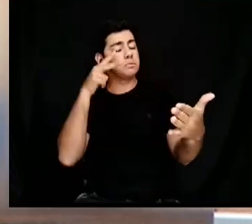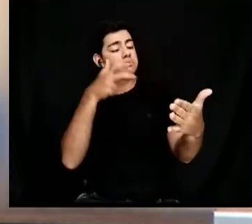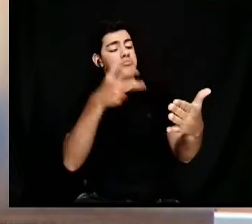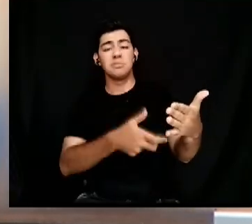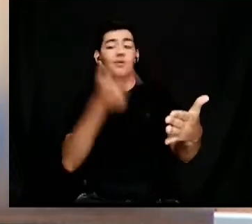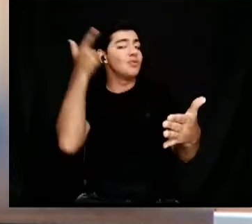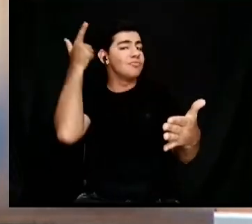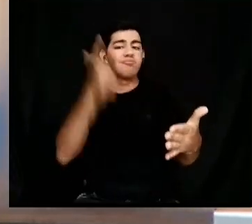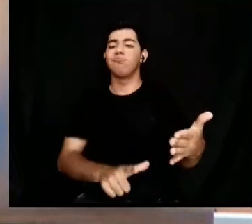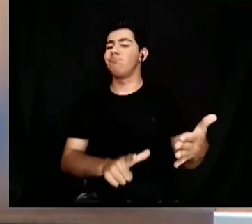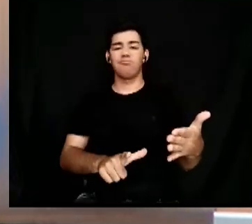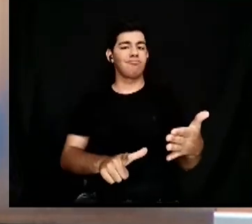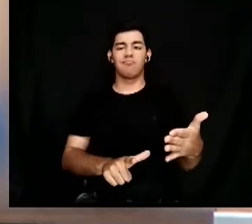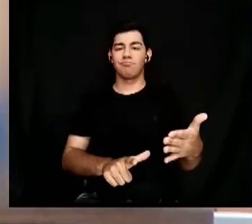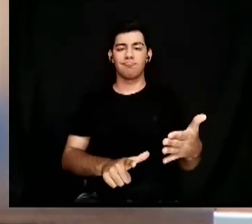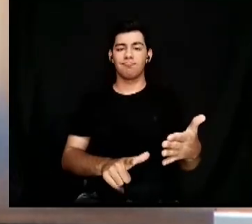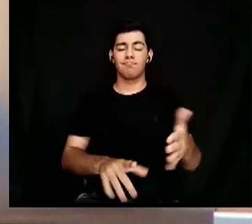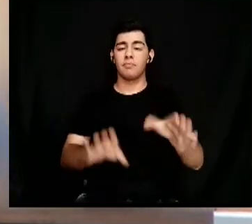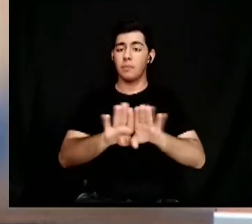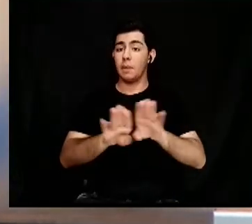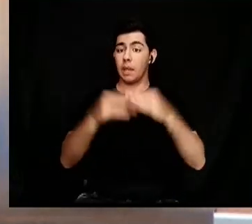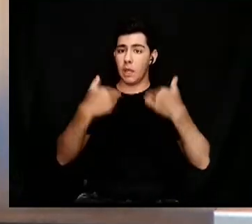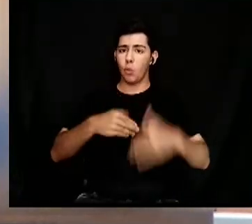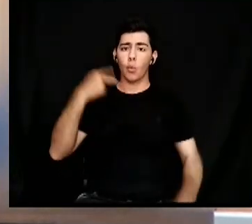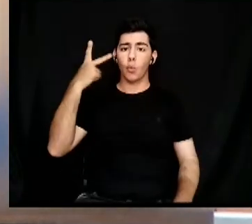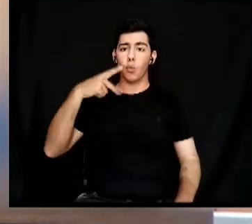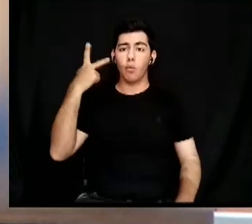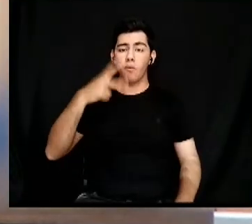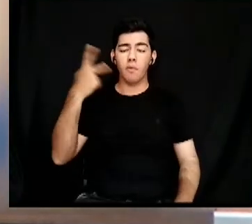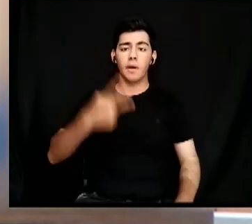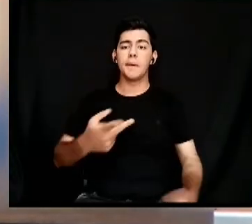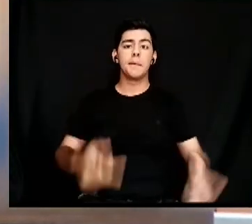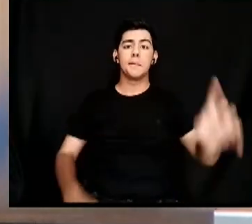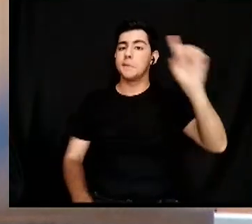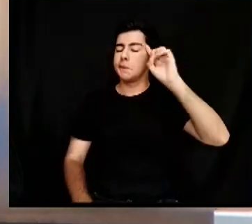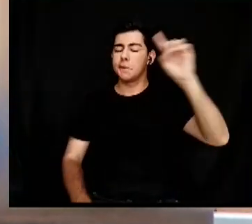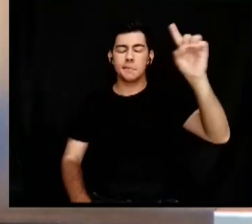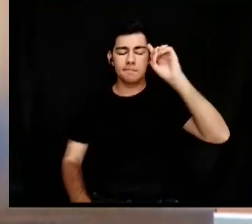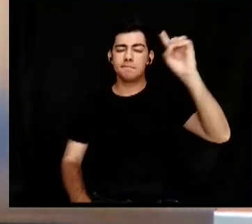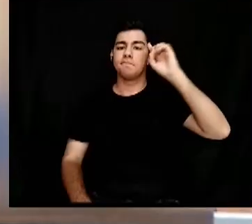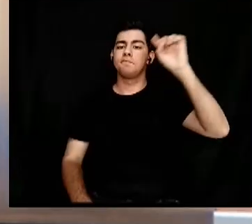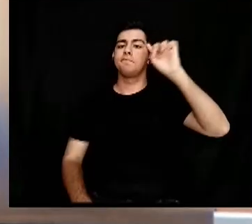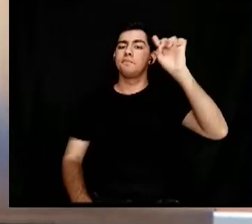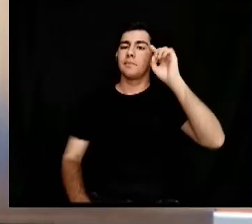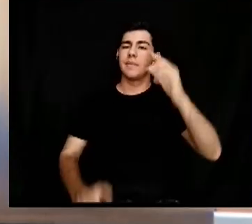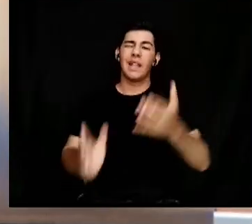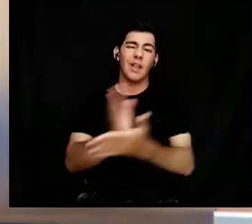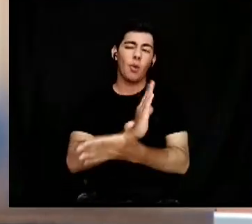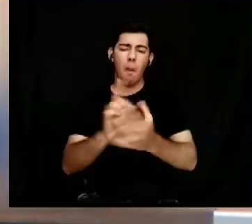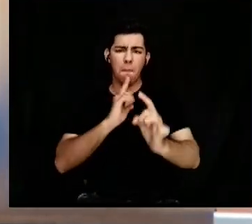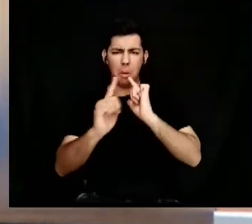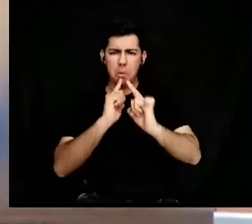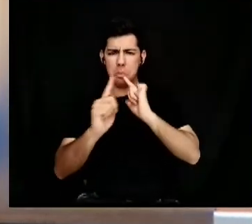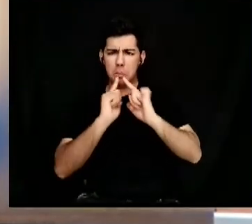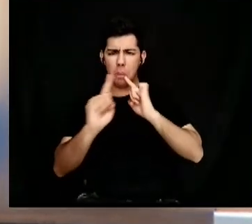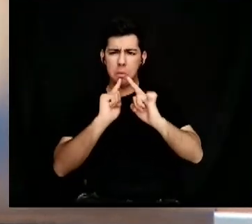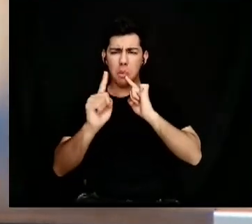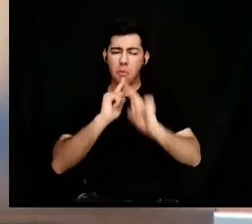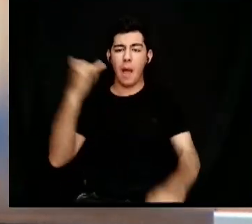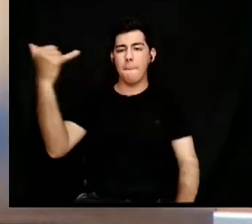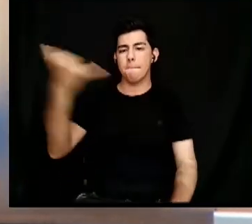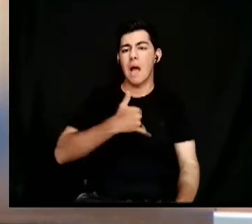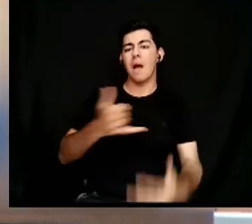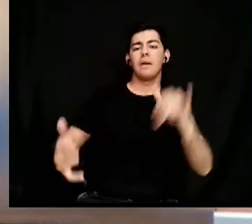aqui, enquanto vereadora, não tem um dia que a gente não receba alguma reclamação, algum pedido de ajuda por conta